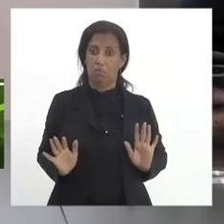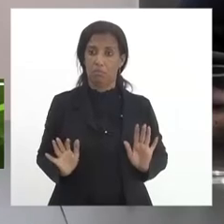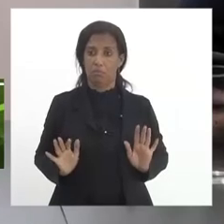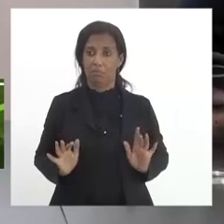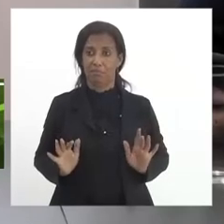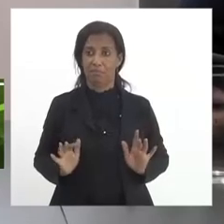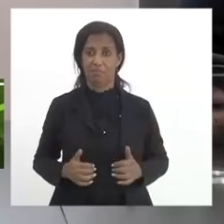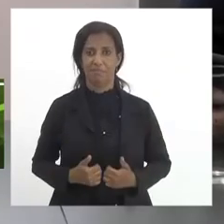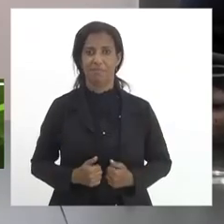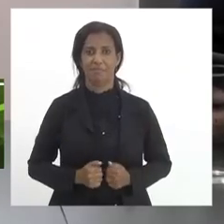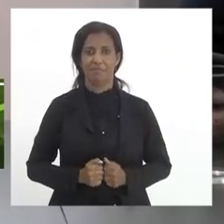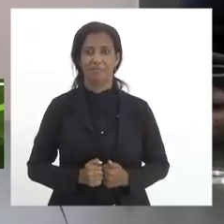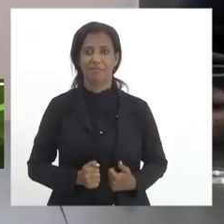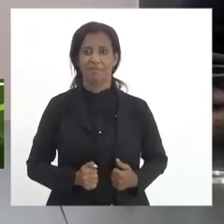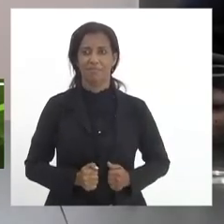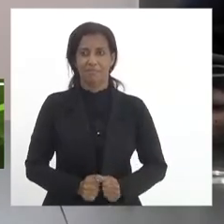dar